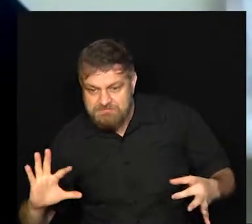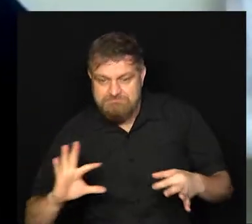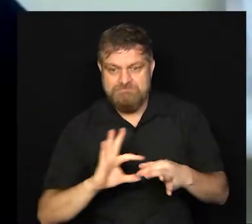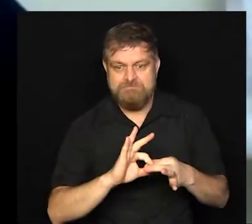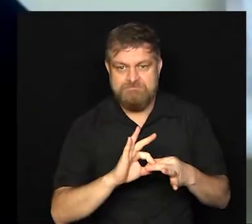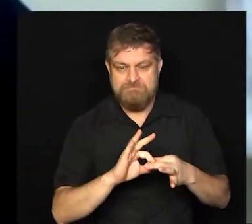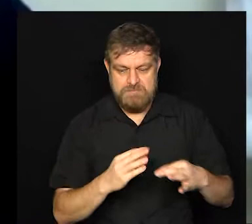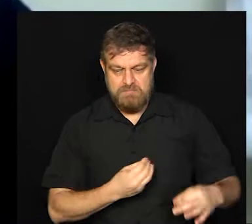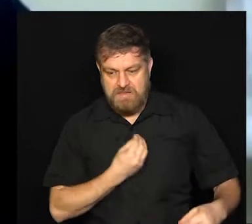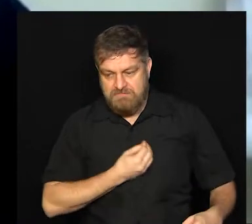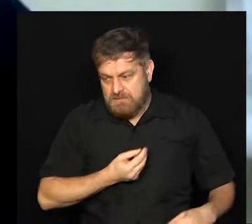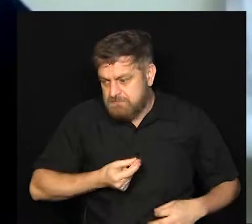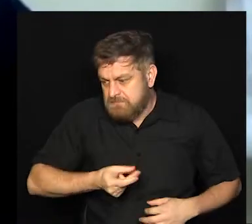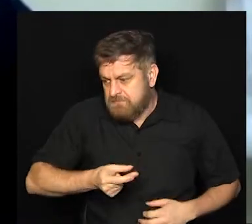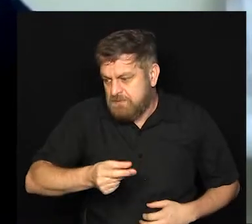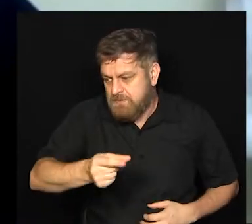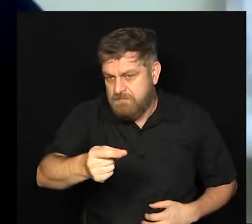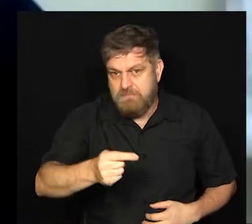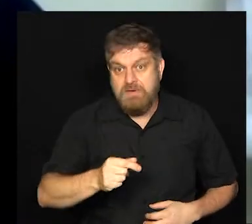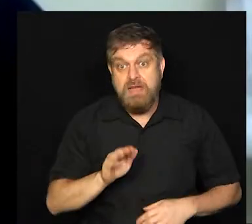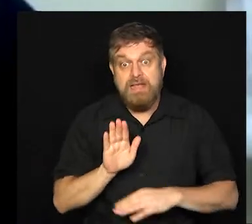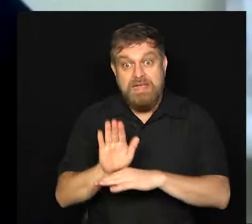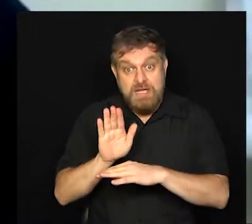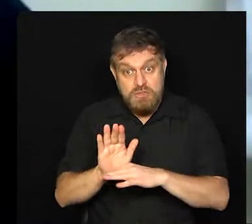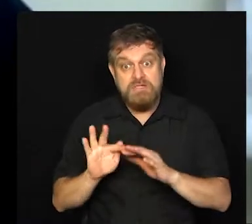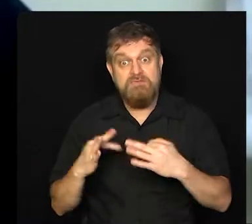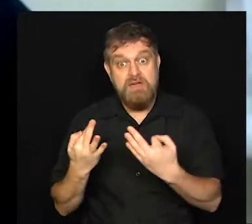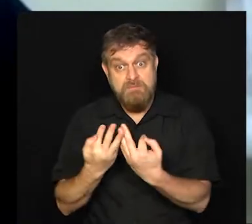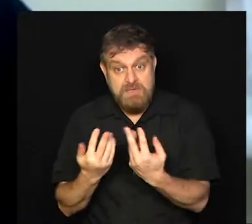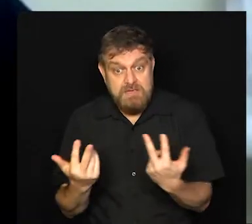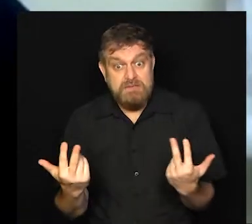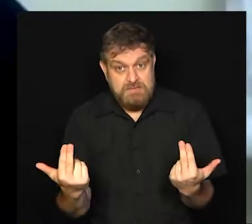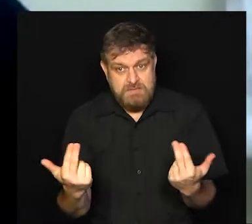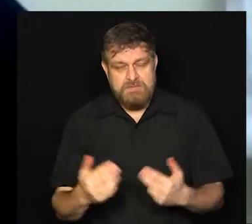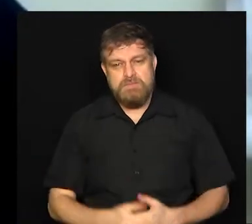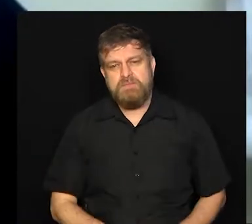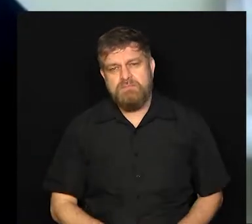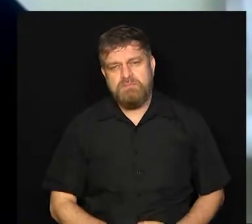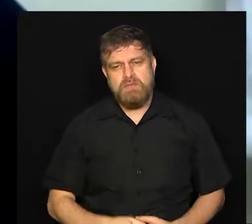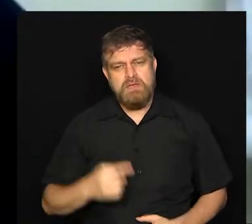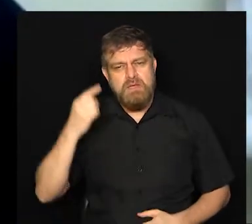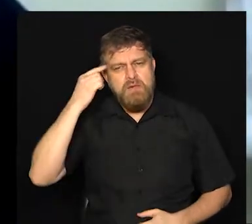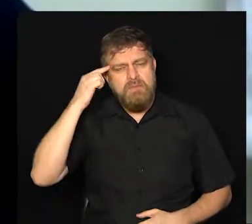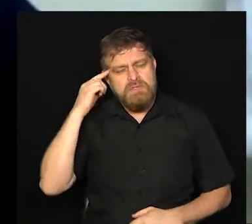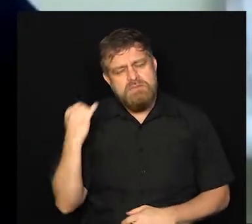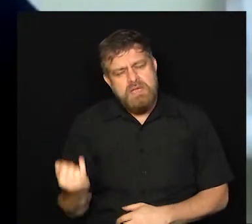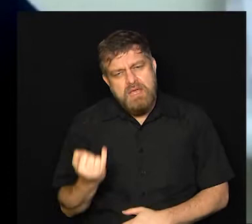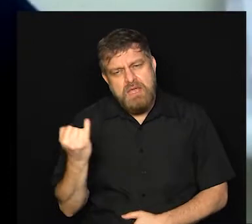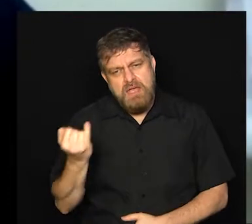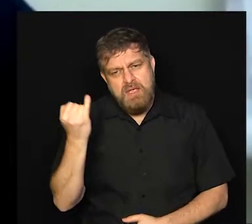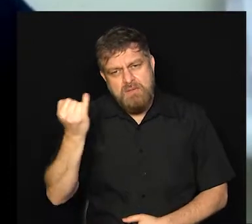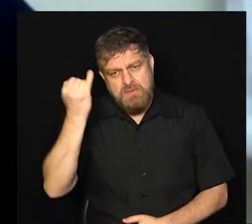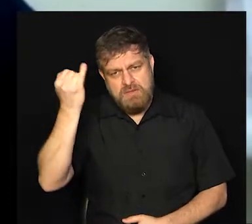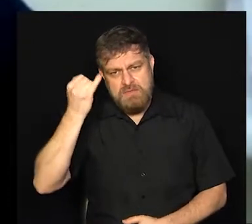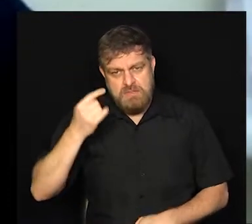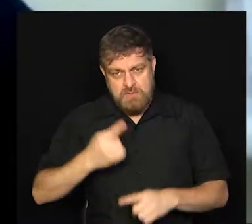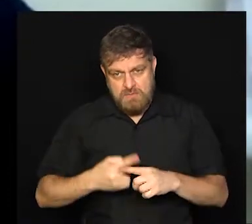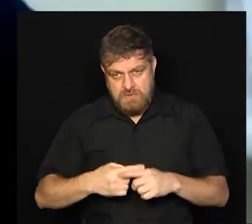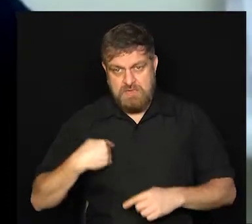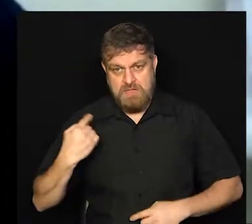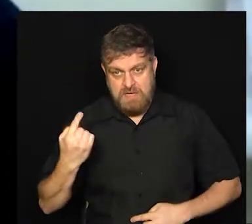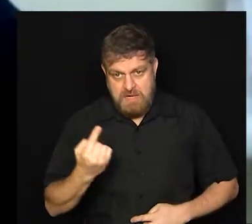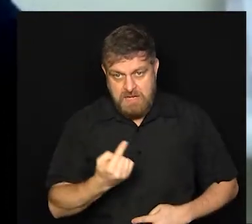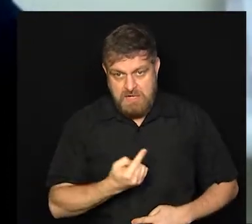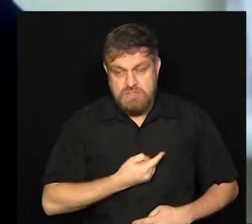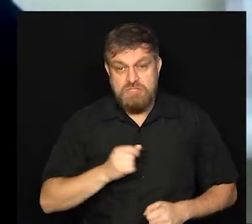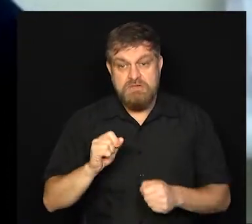vida desse adolescente e nas famílias. Eu considero um trabalho assim, extremamente importante, porque a gente